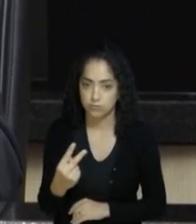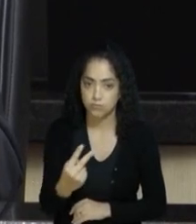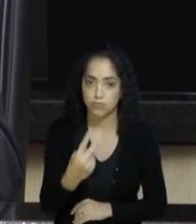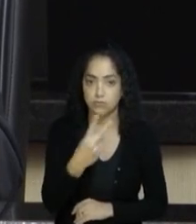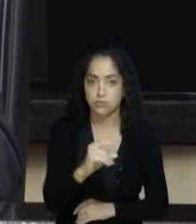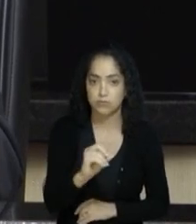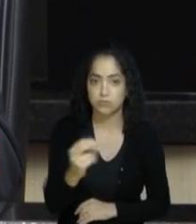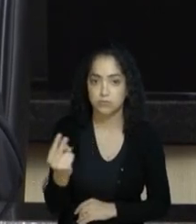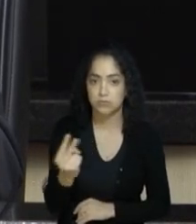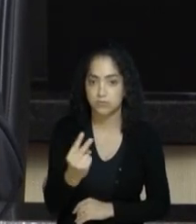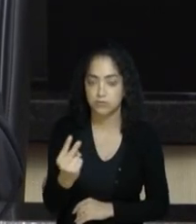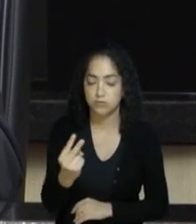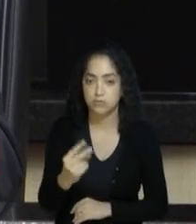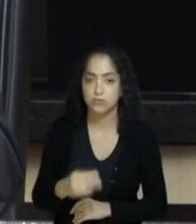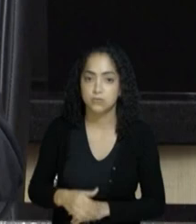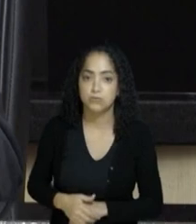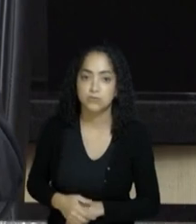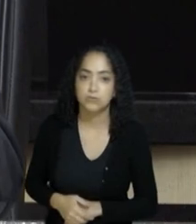272/2022.